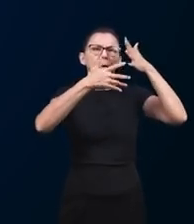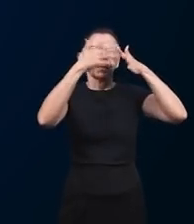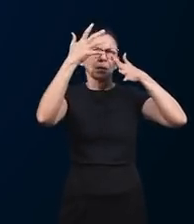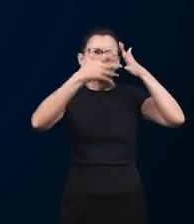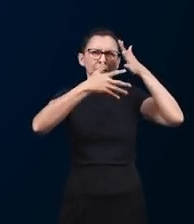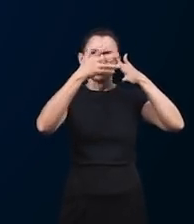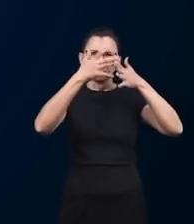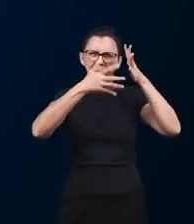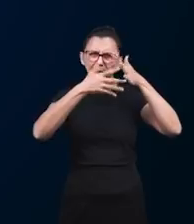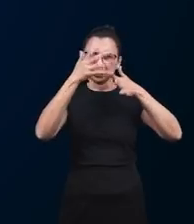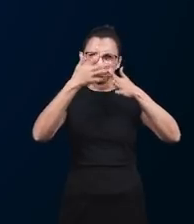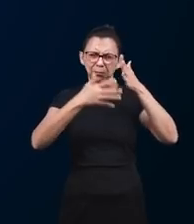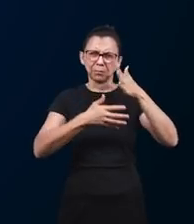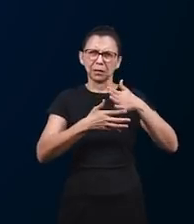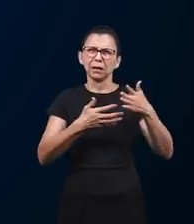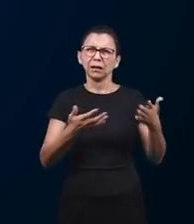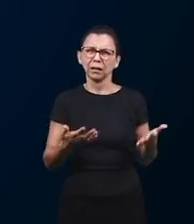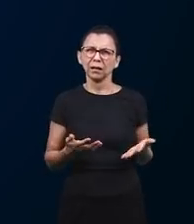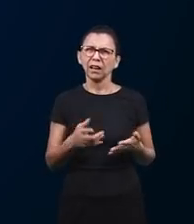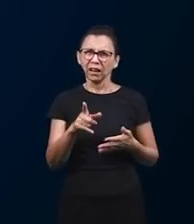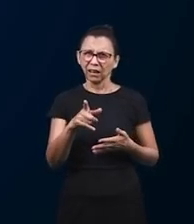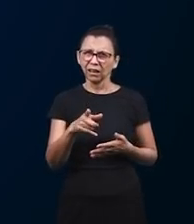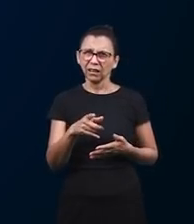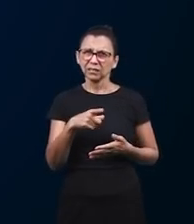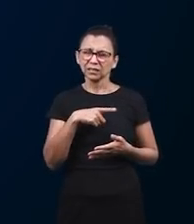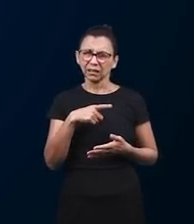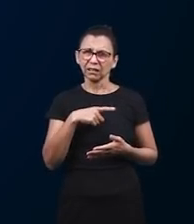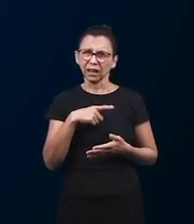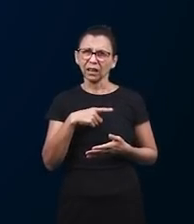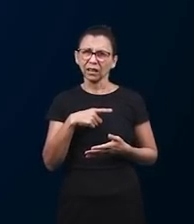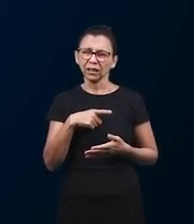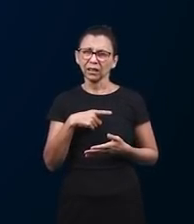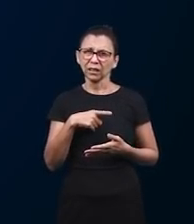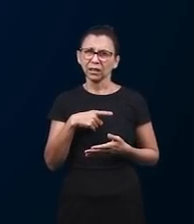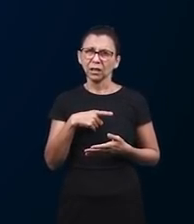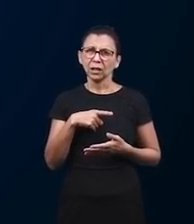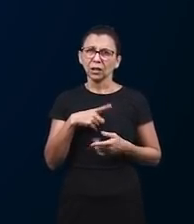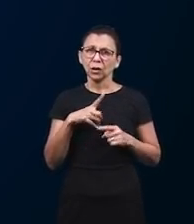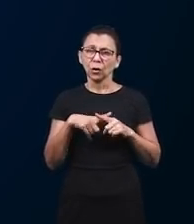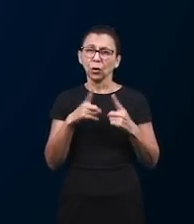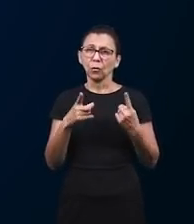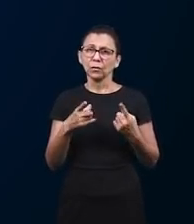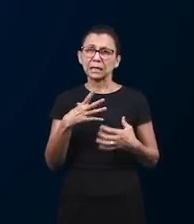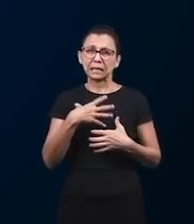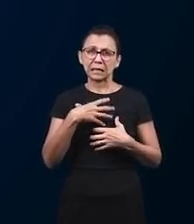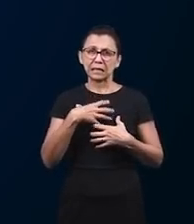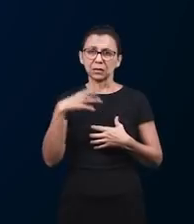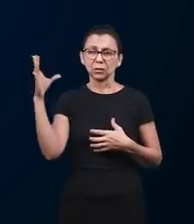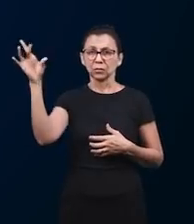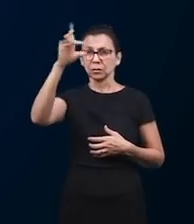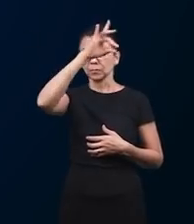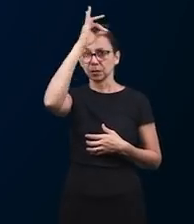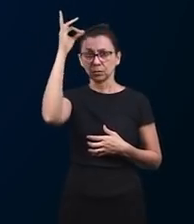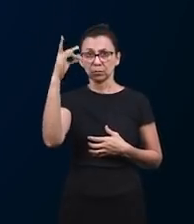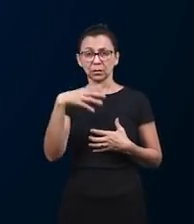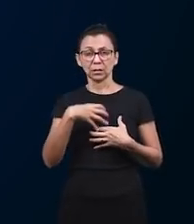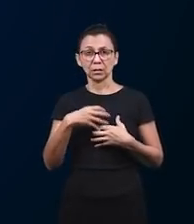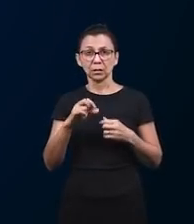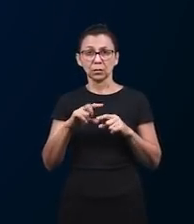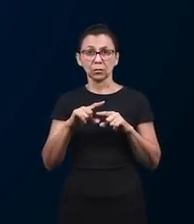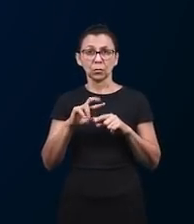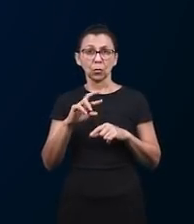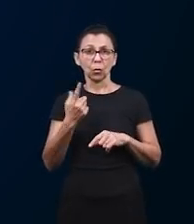rumores? Né? Você tem ouvido a voz do Espírito Santo ou vozes que levam muitas vezes a uma ruptura